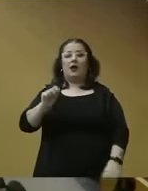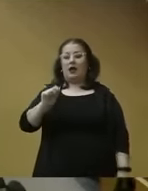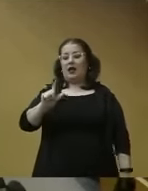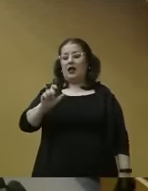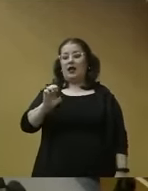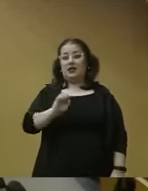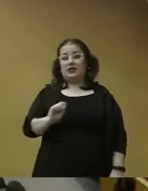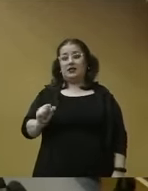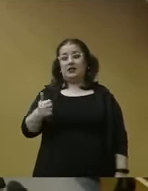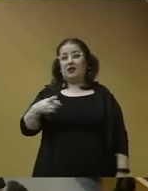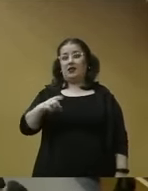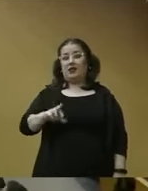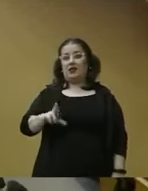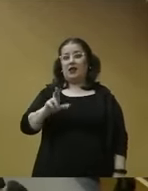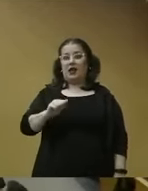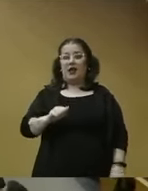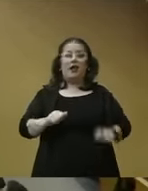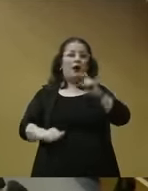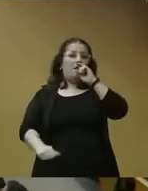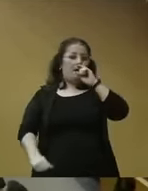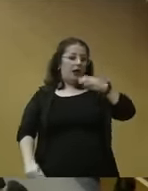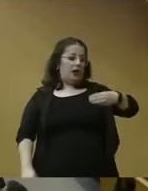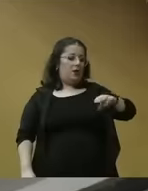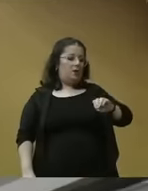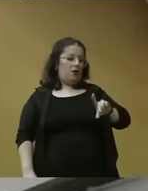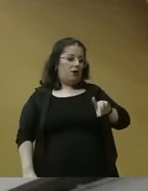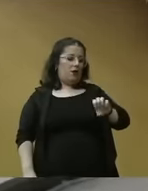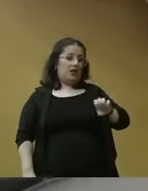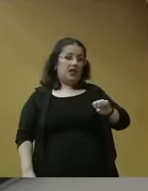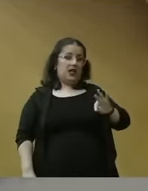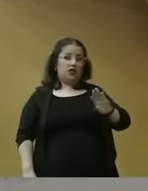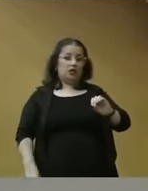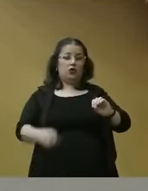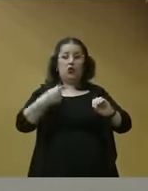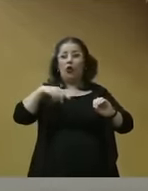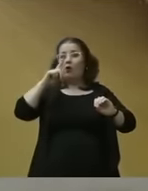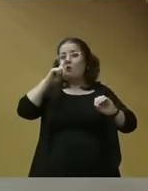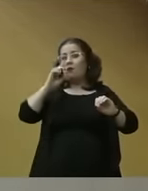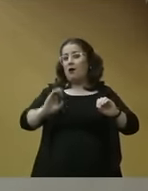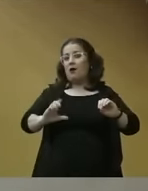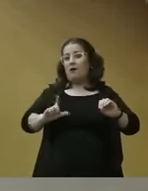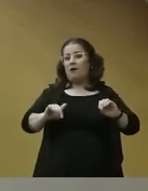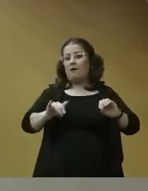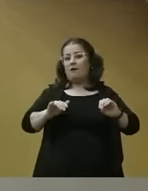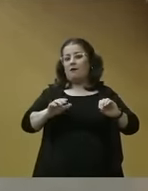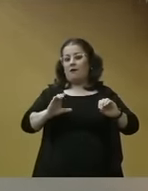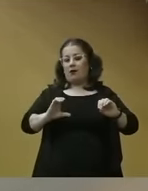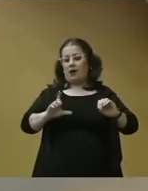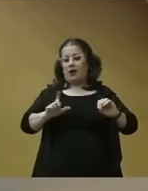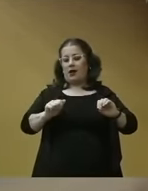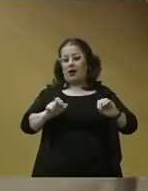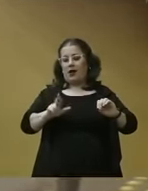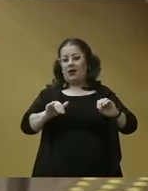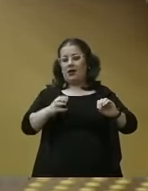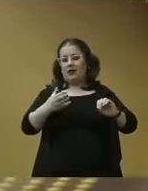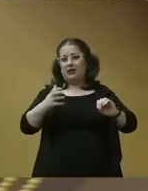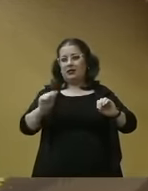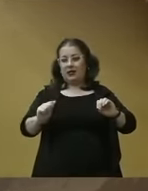Alessandra Rosa Galvão, filha de Modesto Duarte Galvão e Clarissa Brum Rosa, natural de